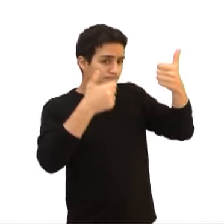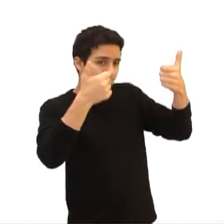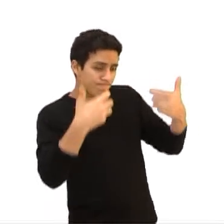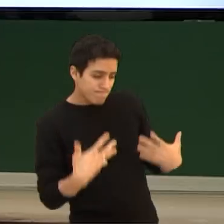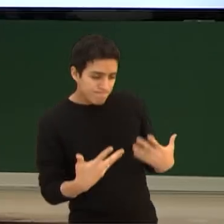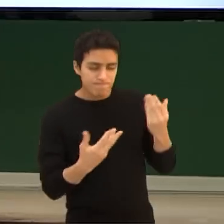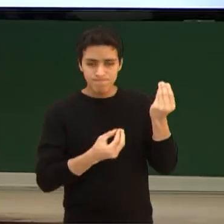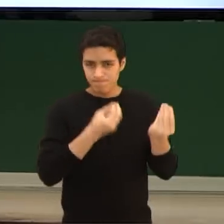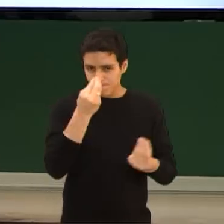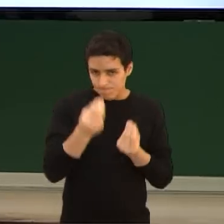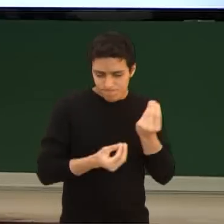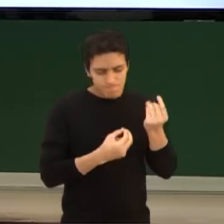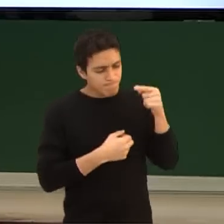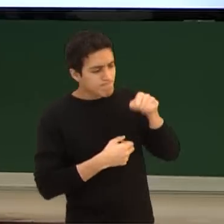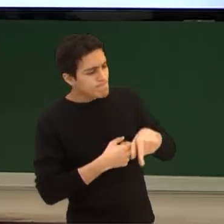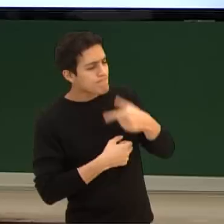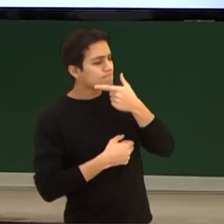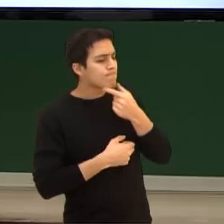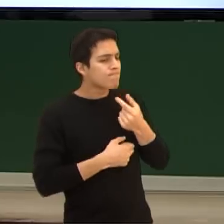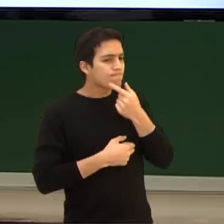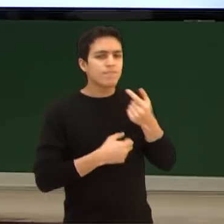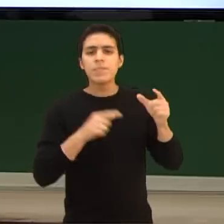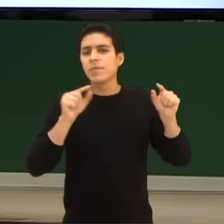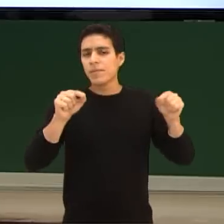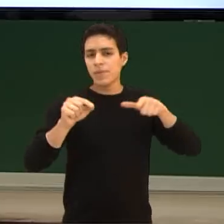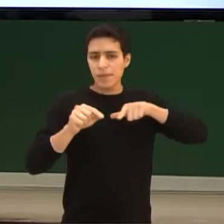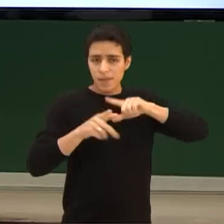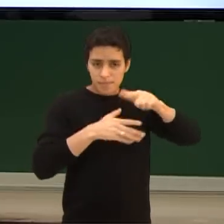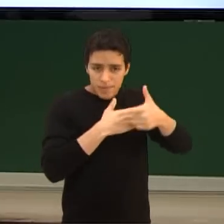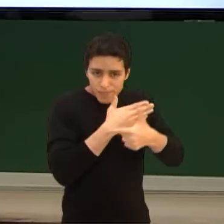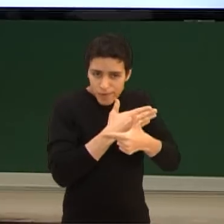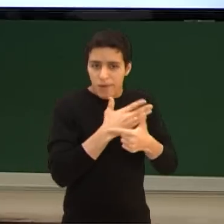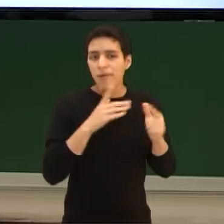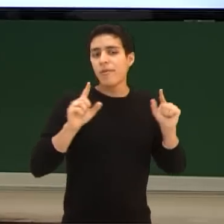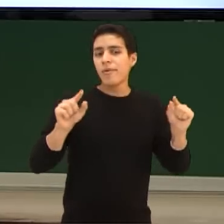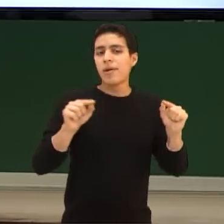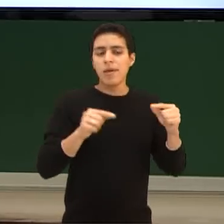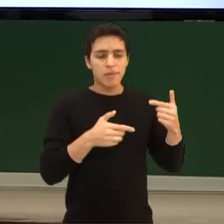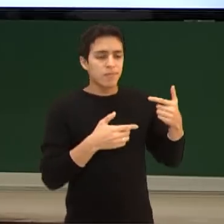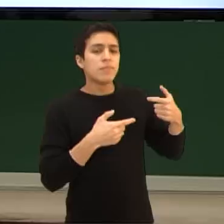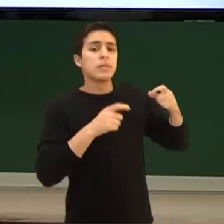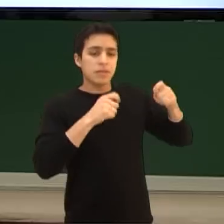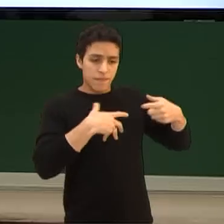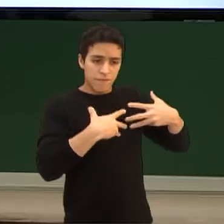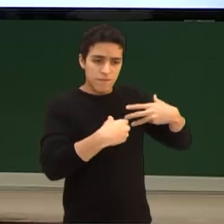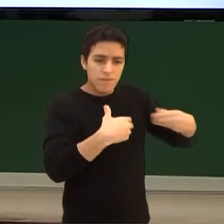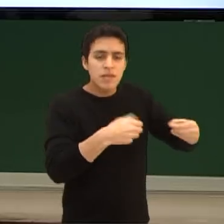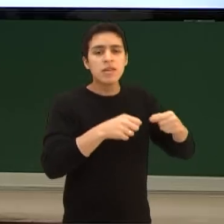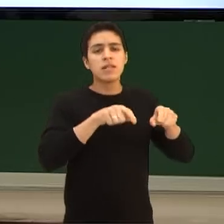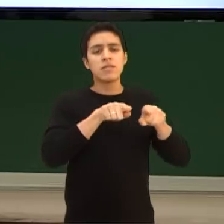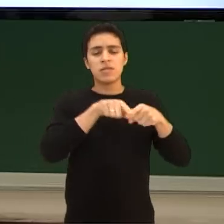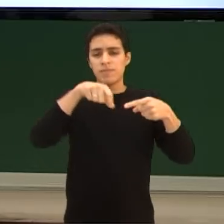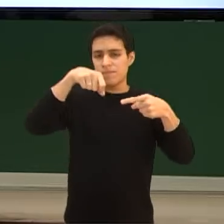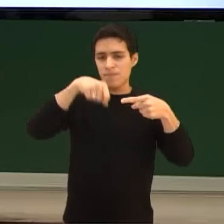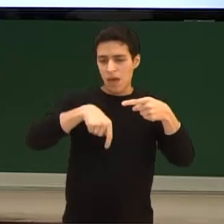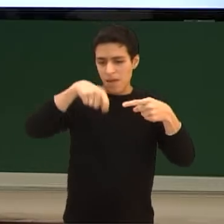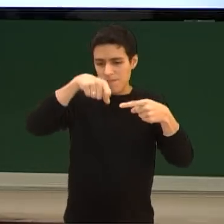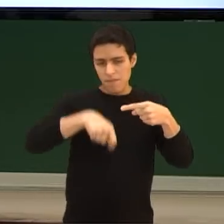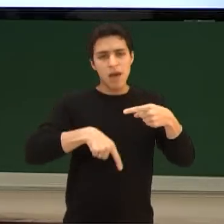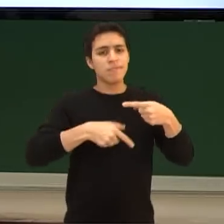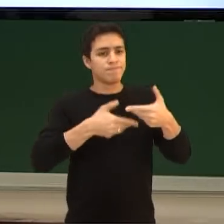que o sistema genital masculino, né, desempenha aí as funções de reprodução, produção de